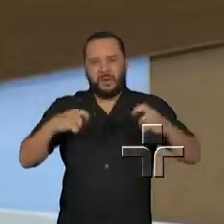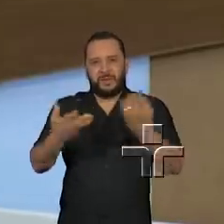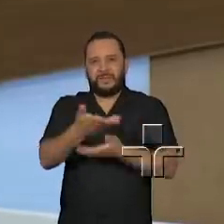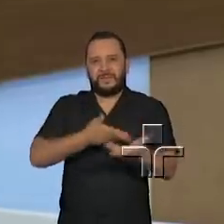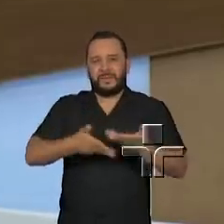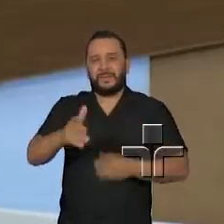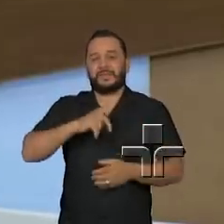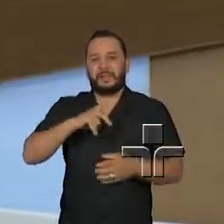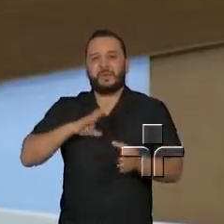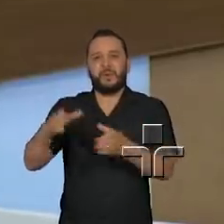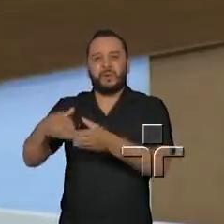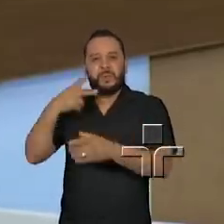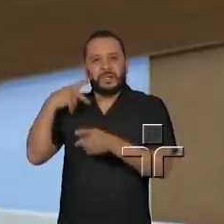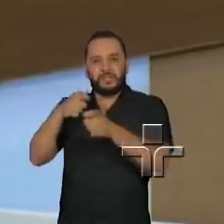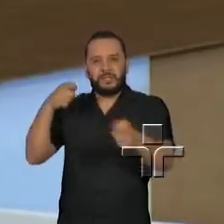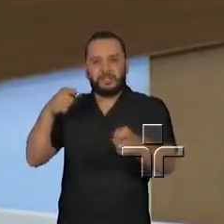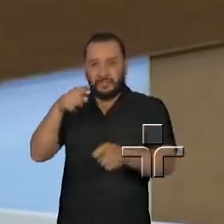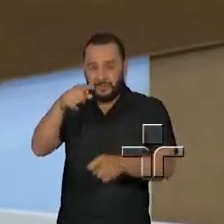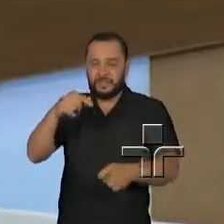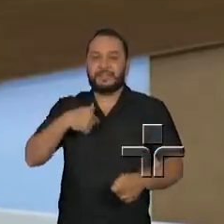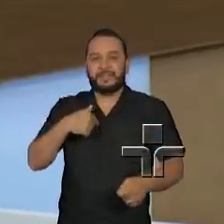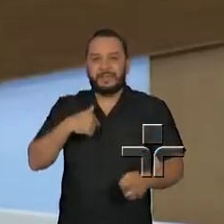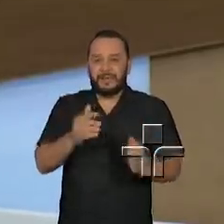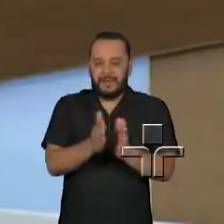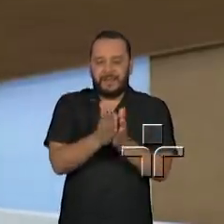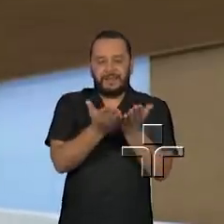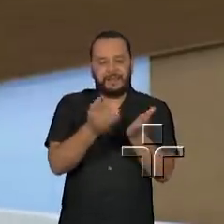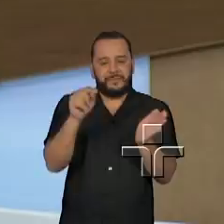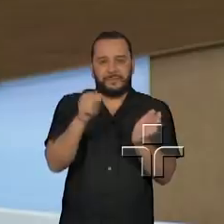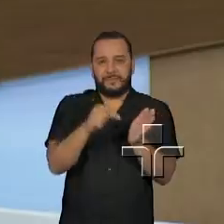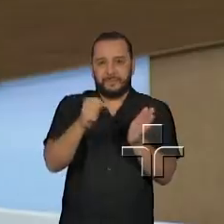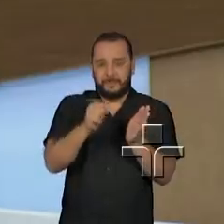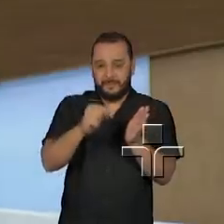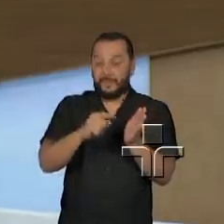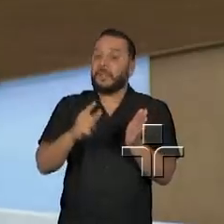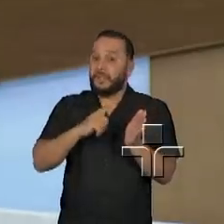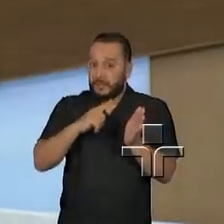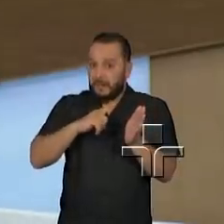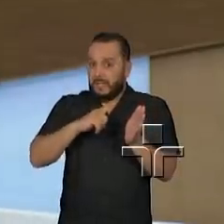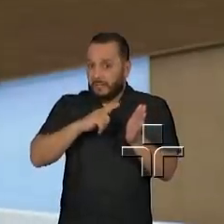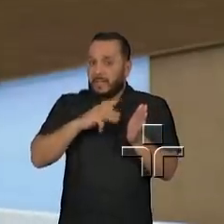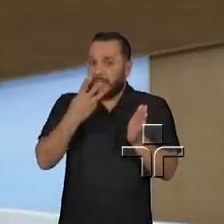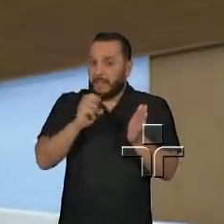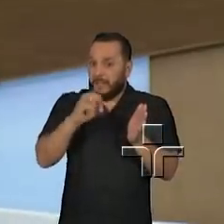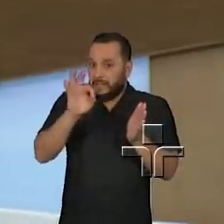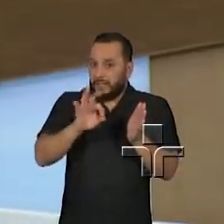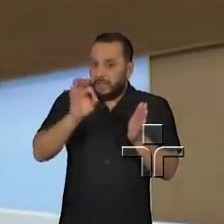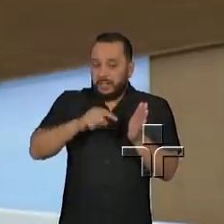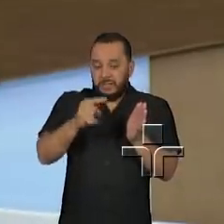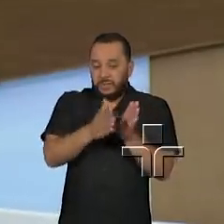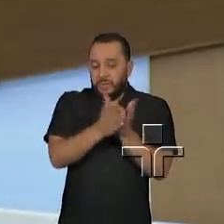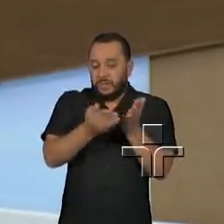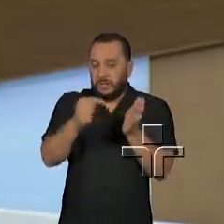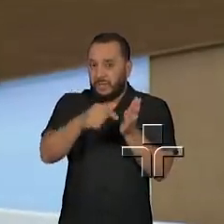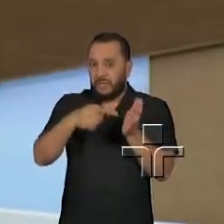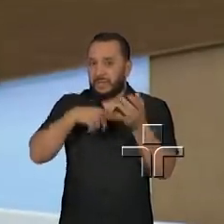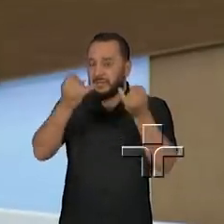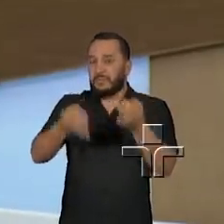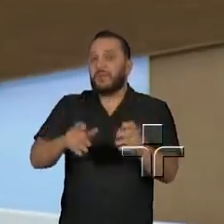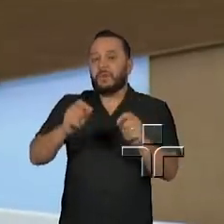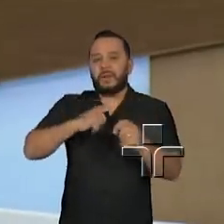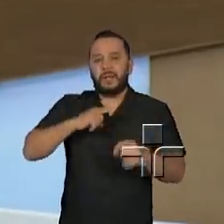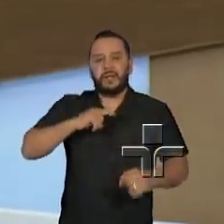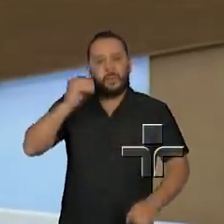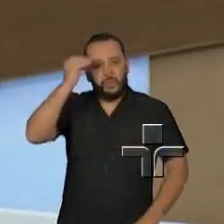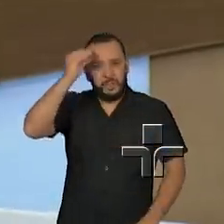os indígenas, e o senhor gasta no livro uma quantidade de talvez 30% do livro para falar do